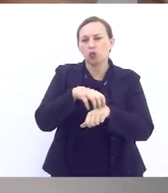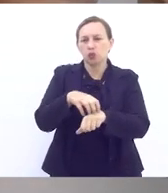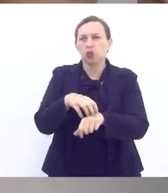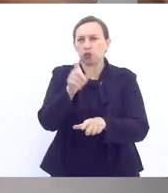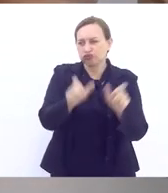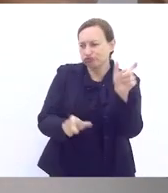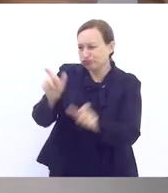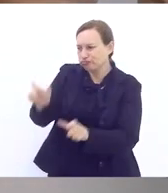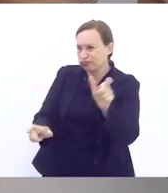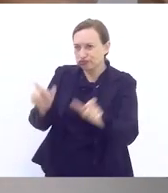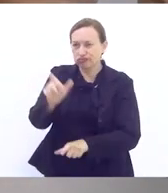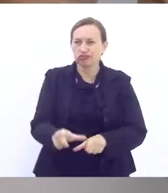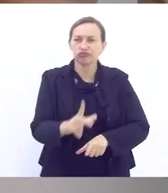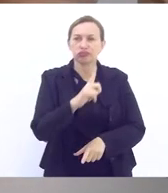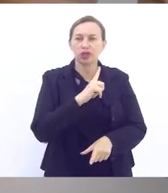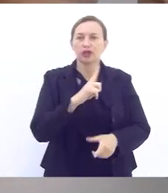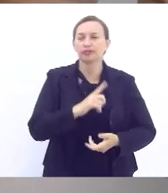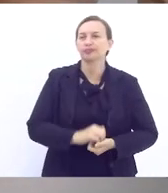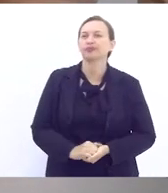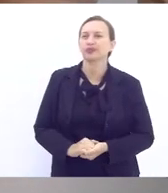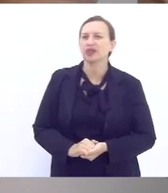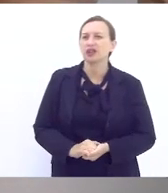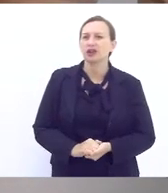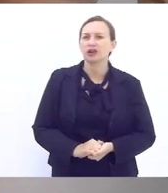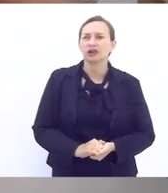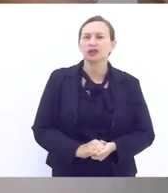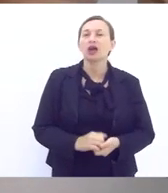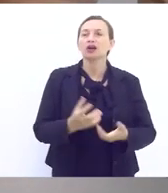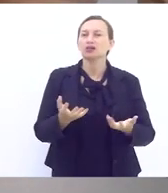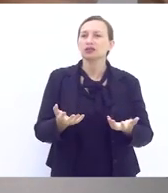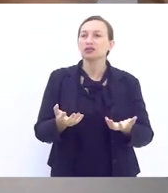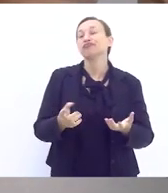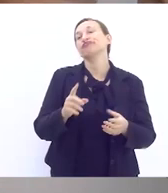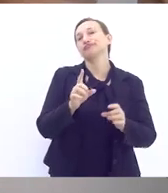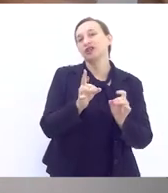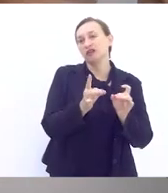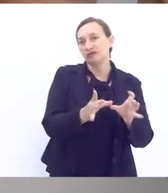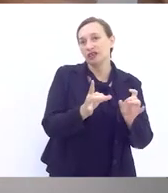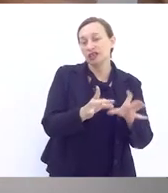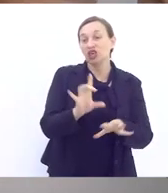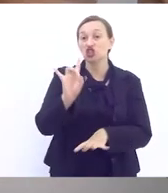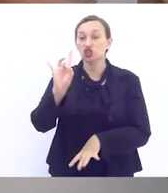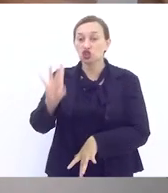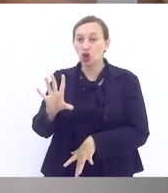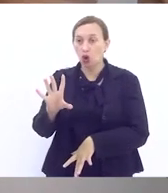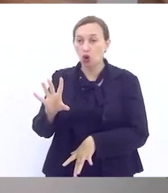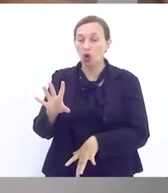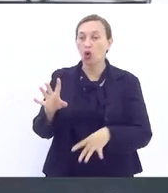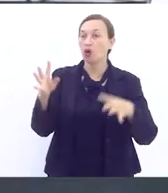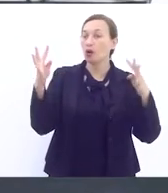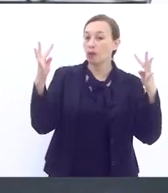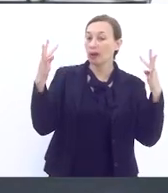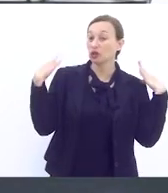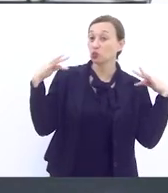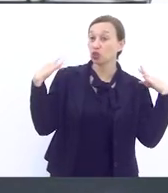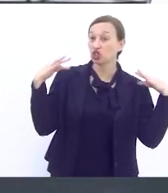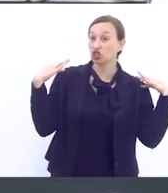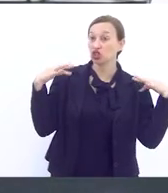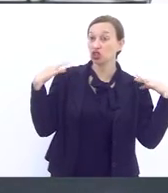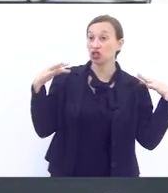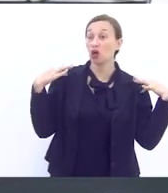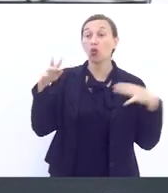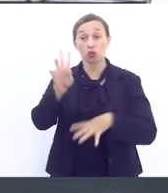turismo com o Santos tem e mais queriam privatizar só para turista aquilo agora quando querem mostrar